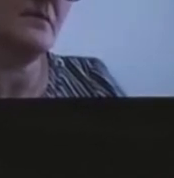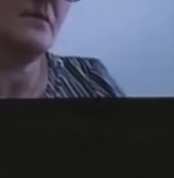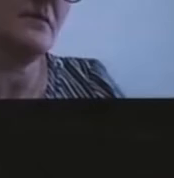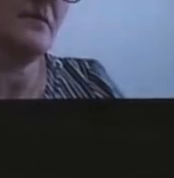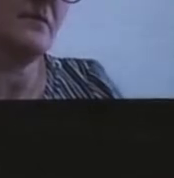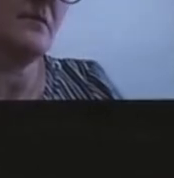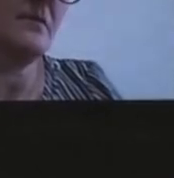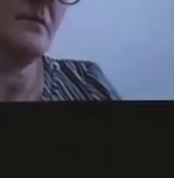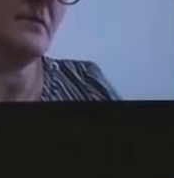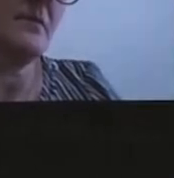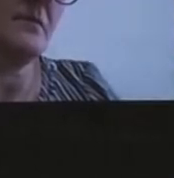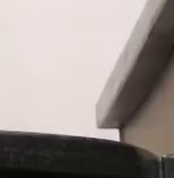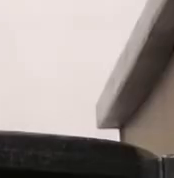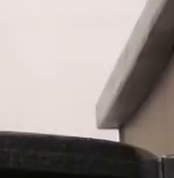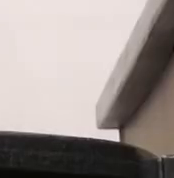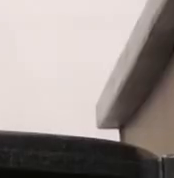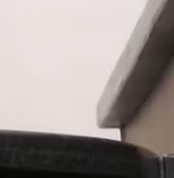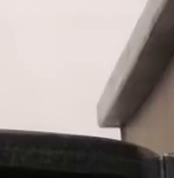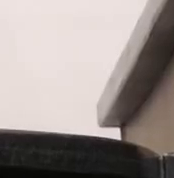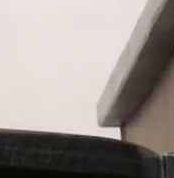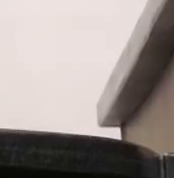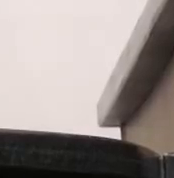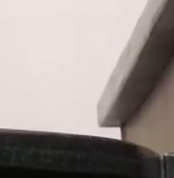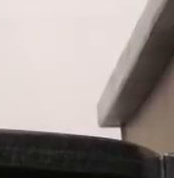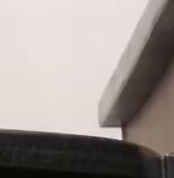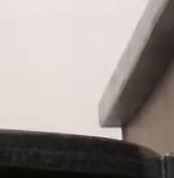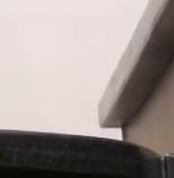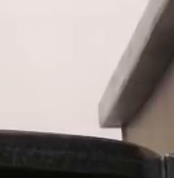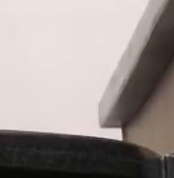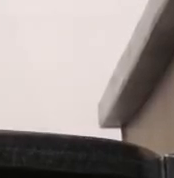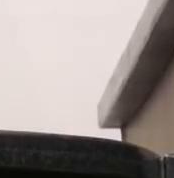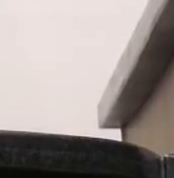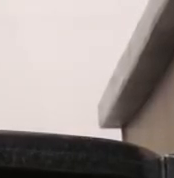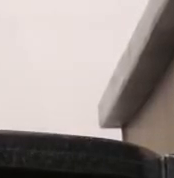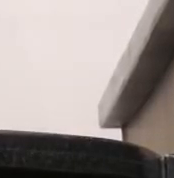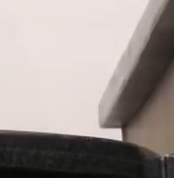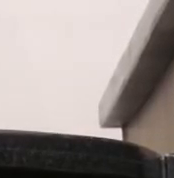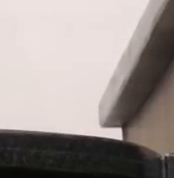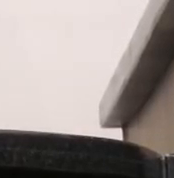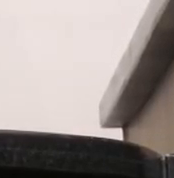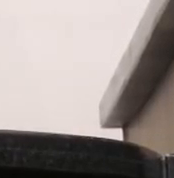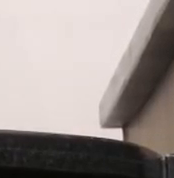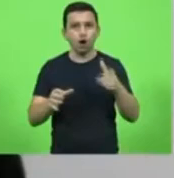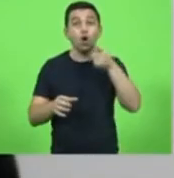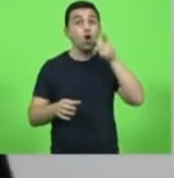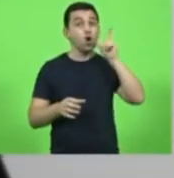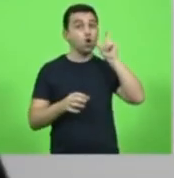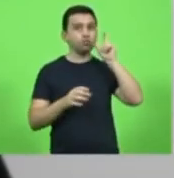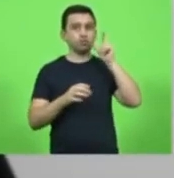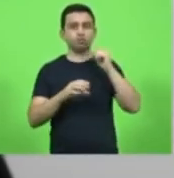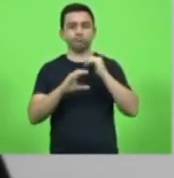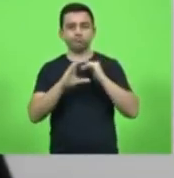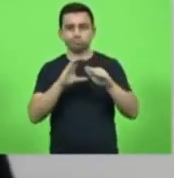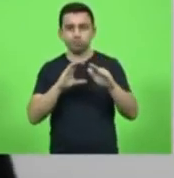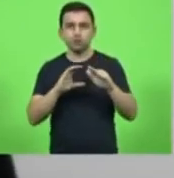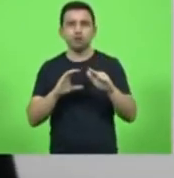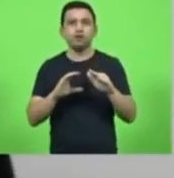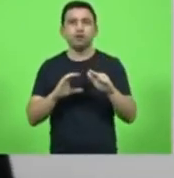os deputados Neudi Sareta e João Amin criticaram a demora da vacinação no estado. São